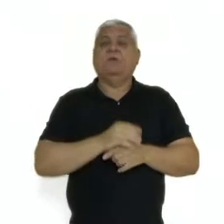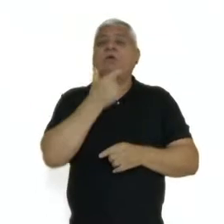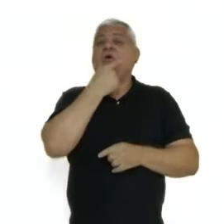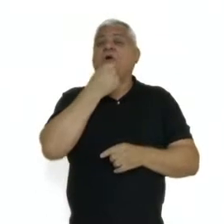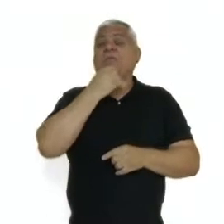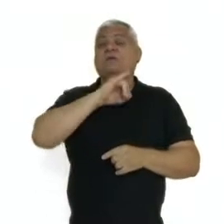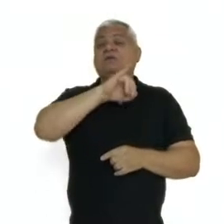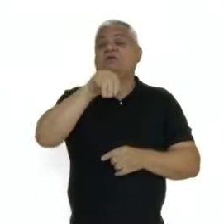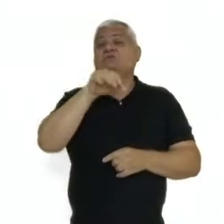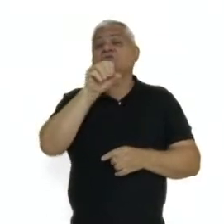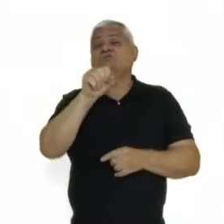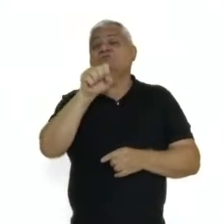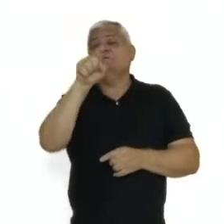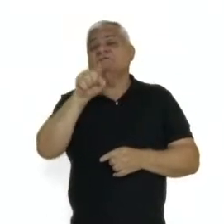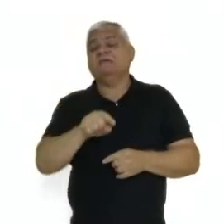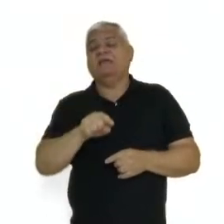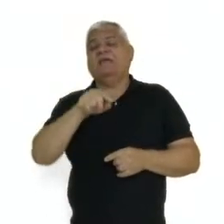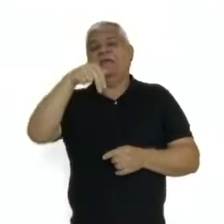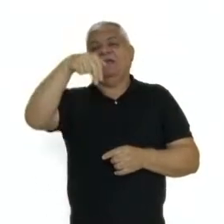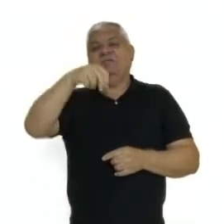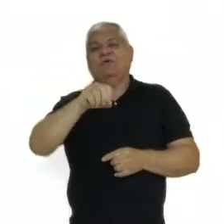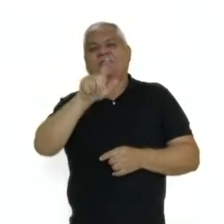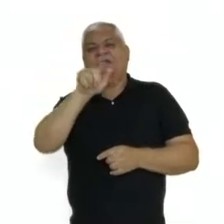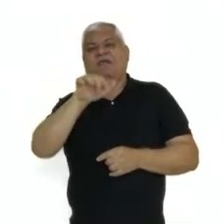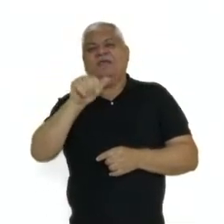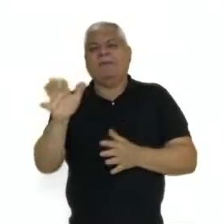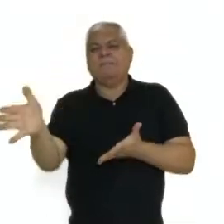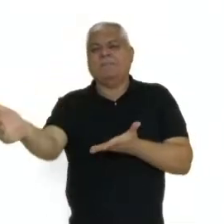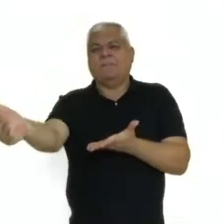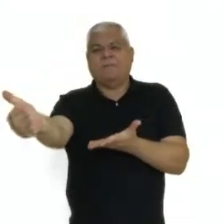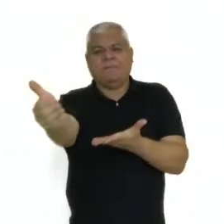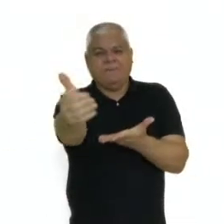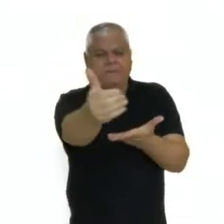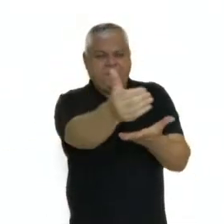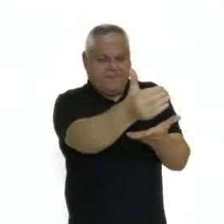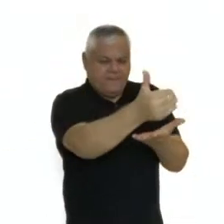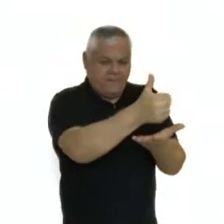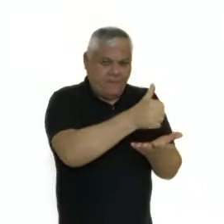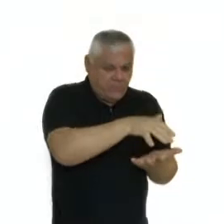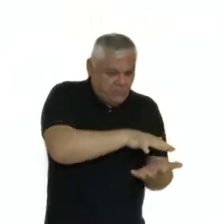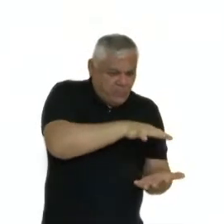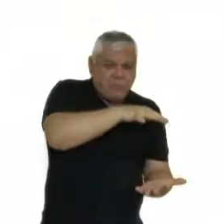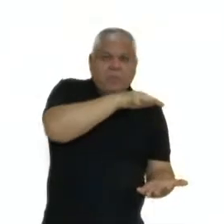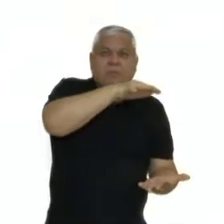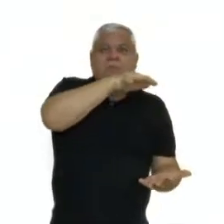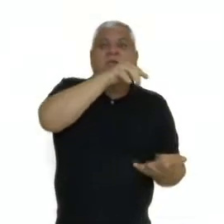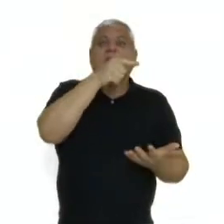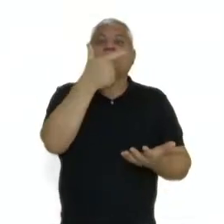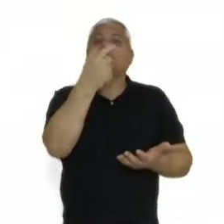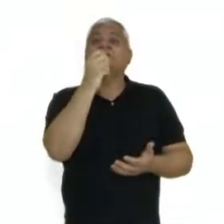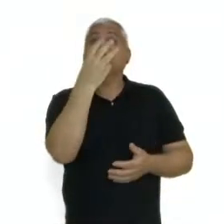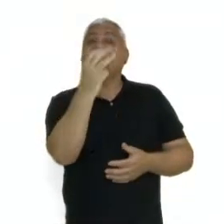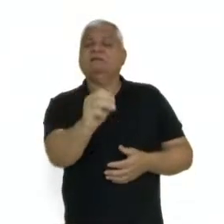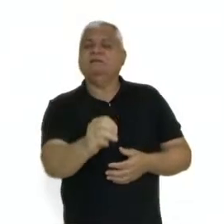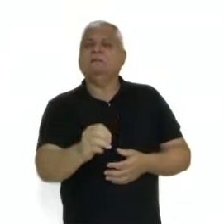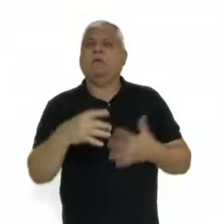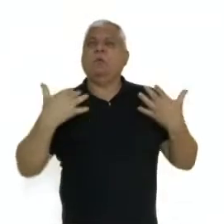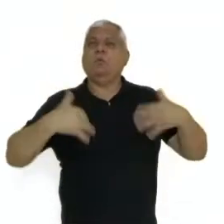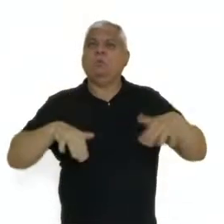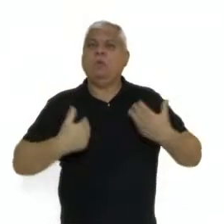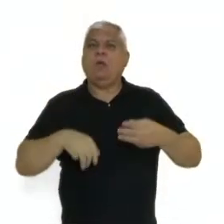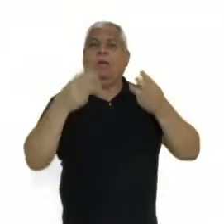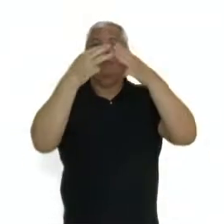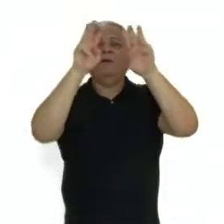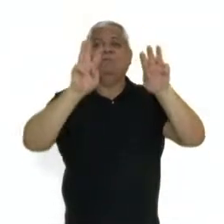Moutinho, foram reunidos em torno de 230 itens, mas o museu não se tornou realidade. E